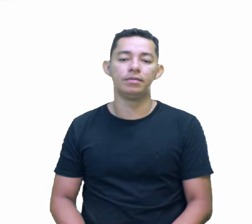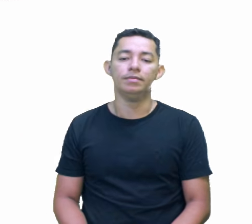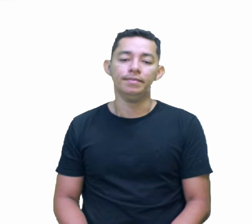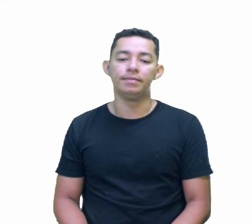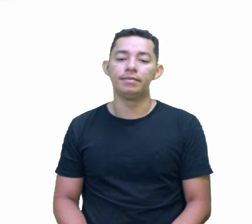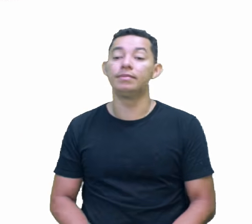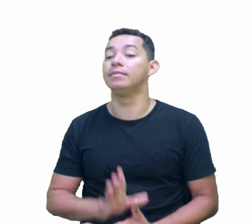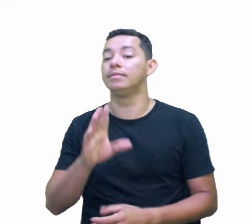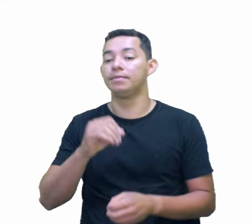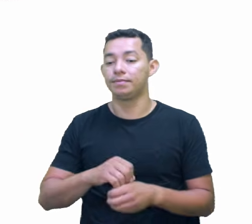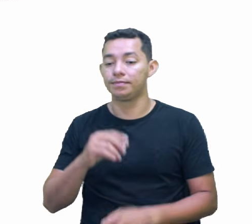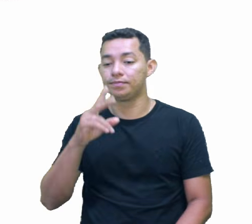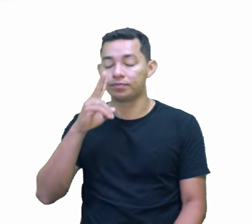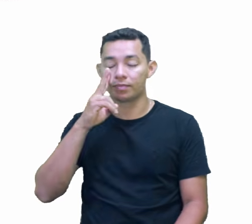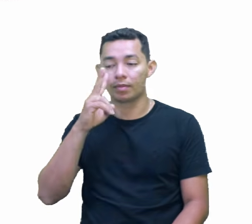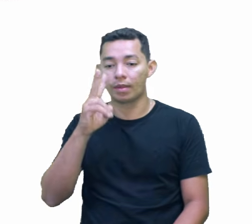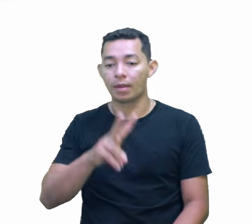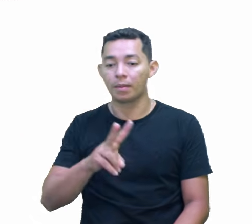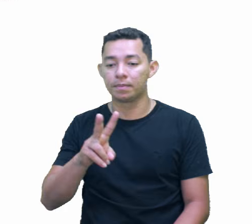Dentro do ponto de vista